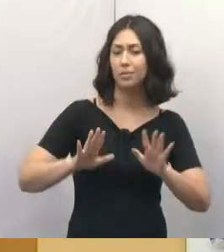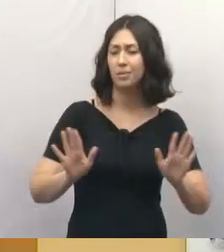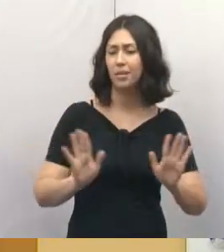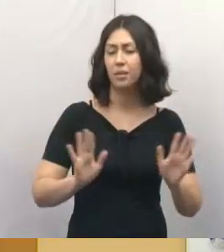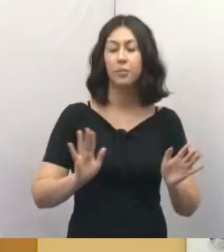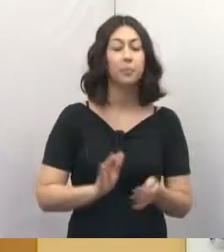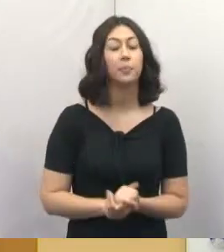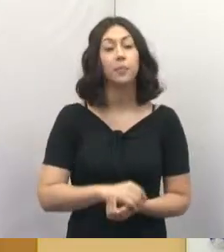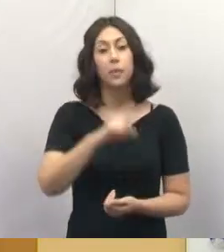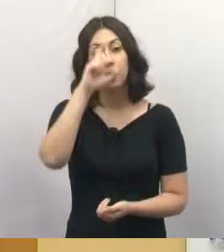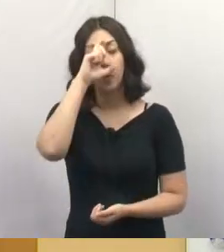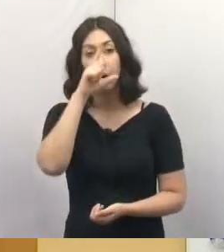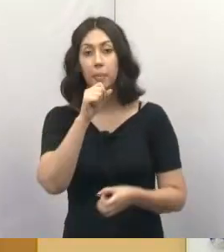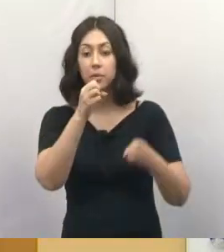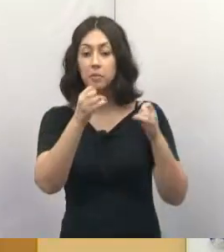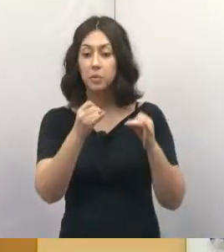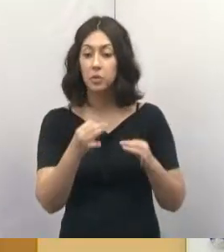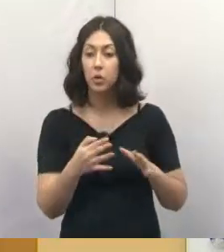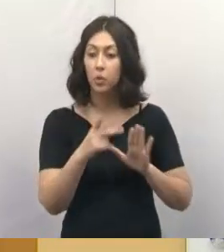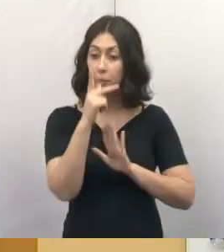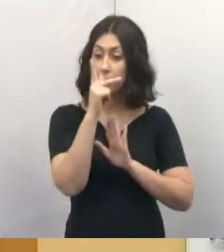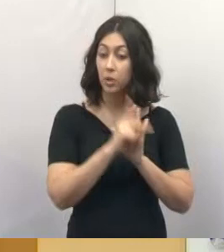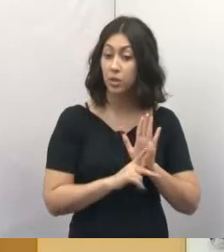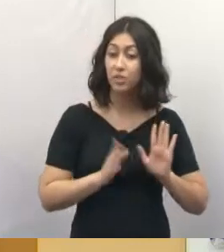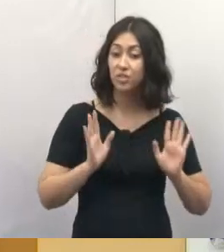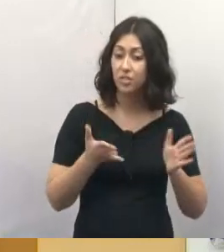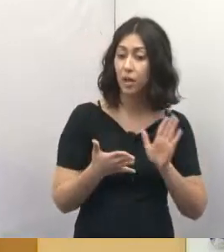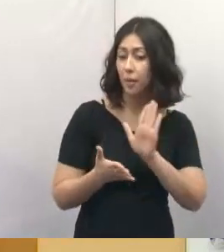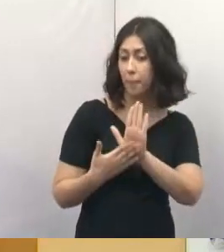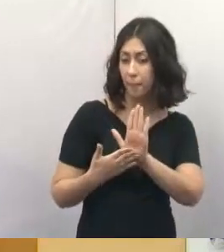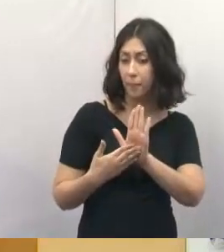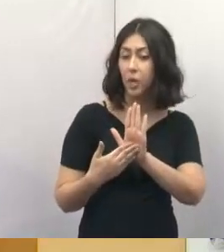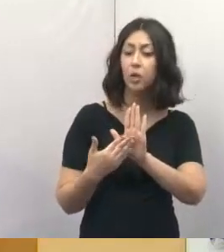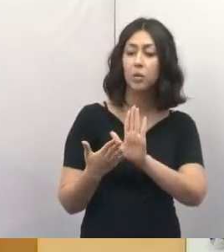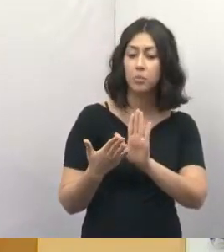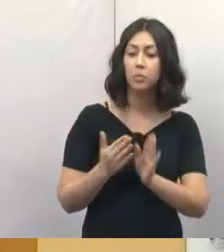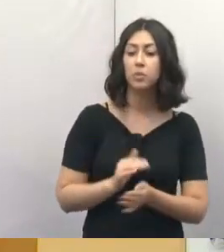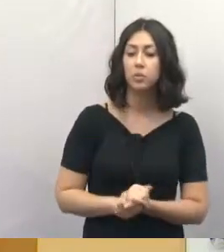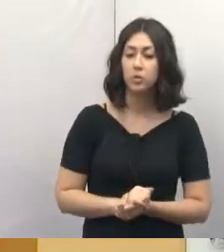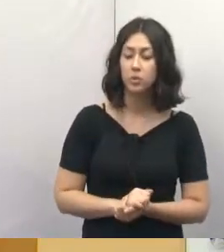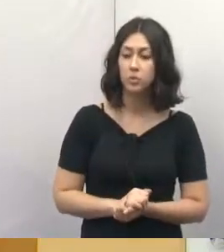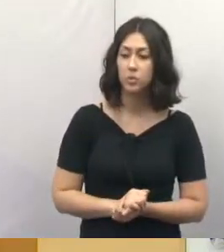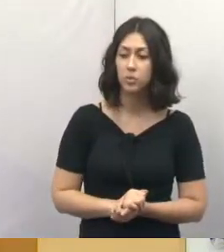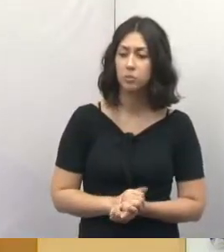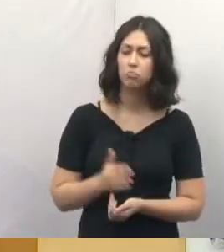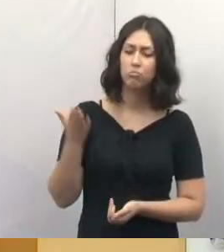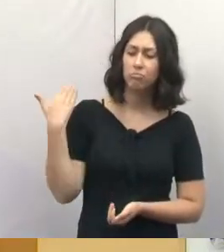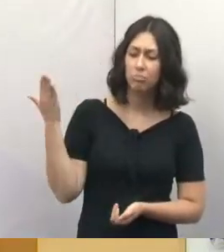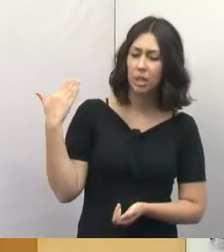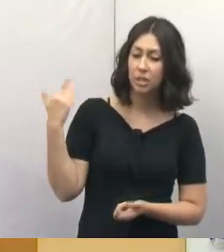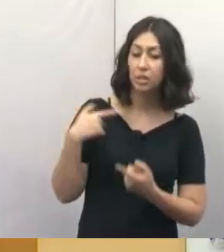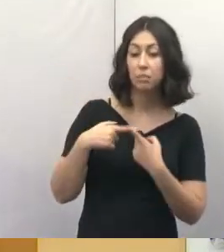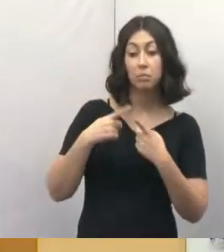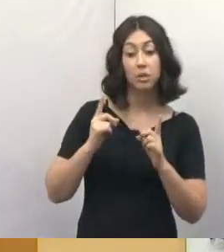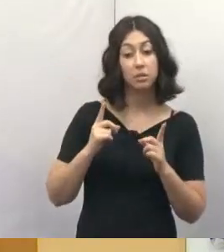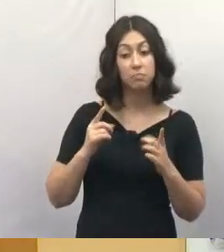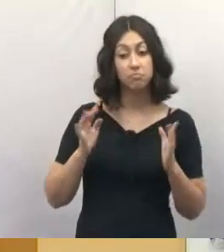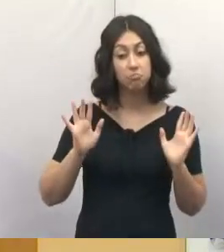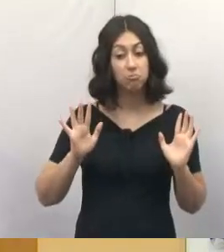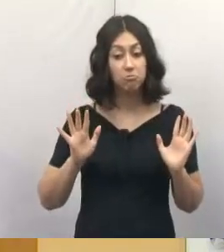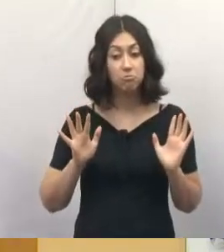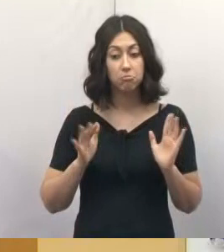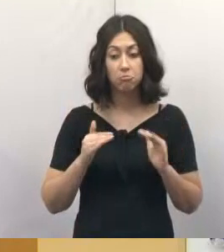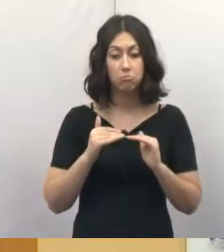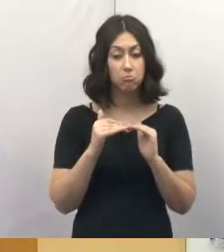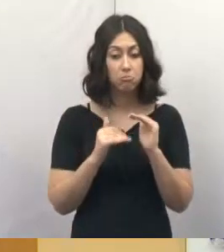O Abner havia comentado aqui que esse projeto ele já havia proposto anteriormente, mas não houve um